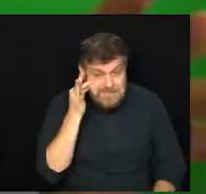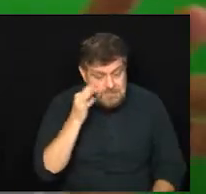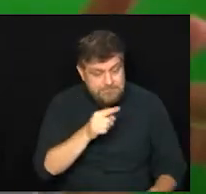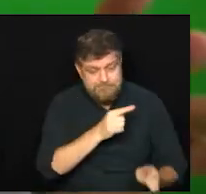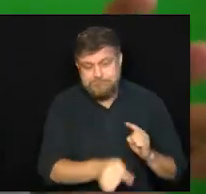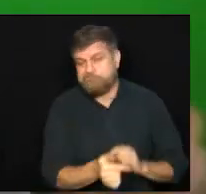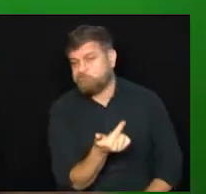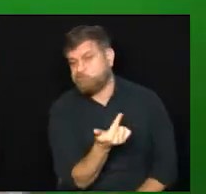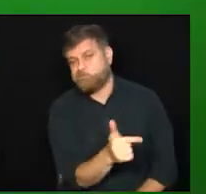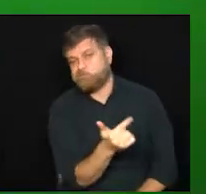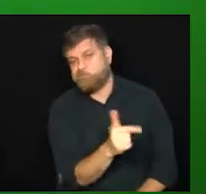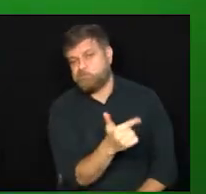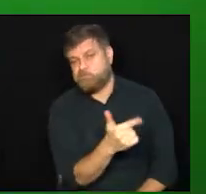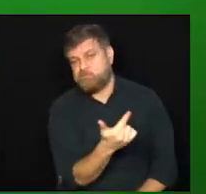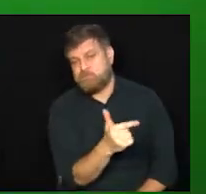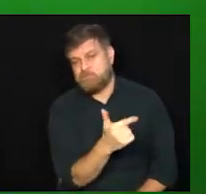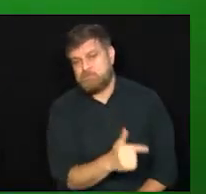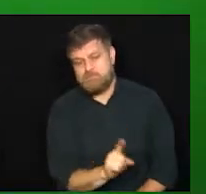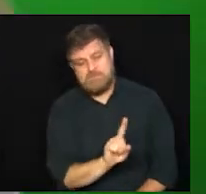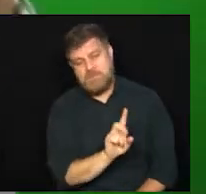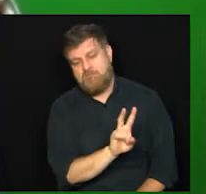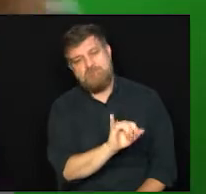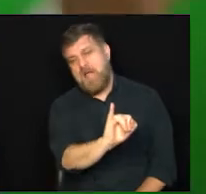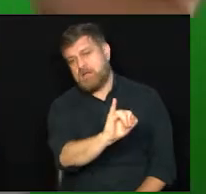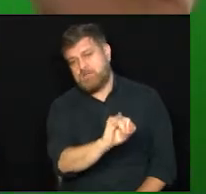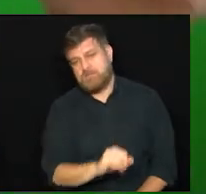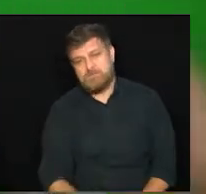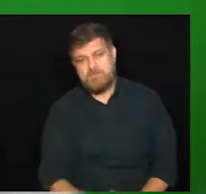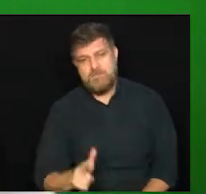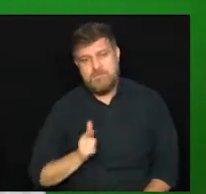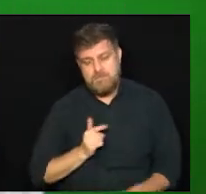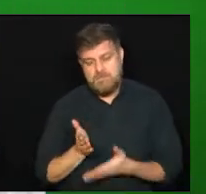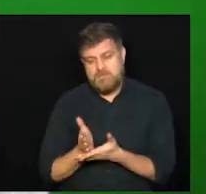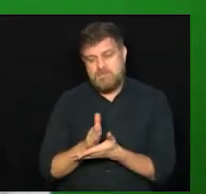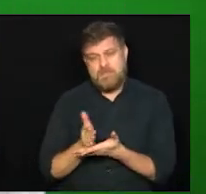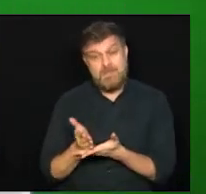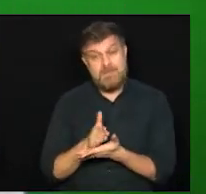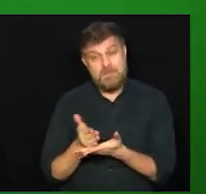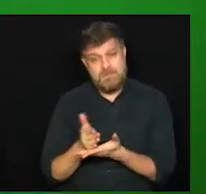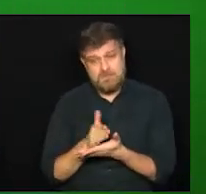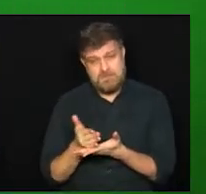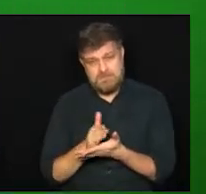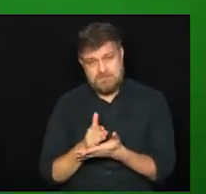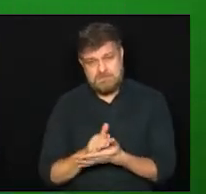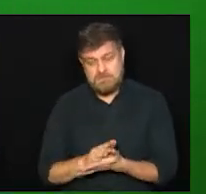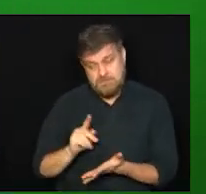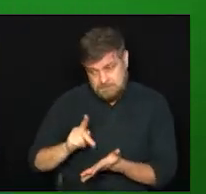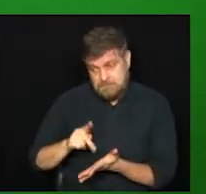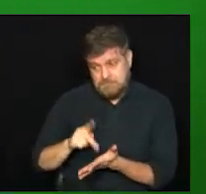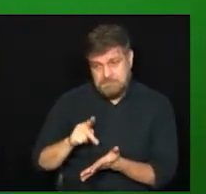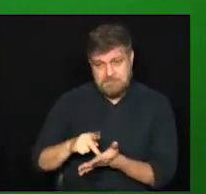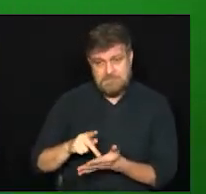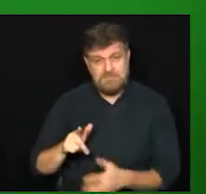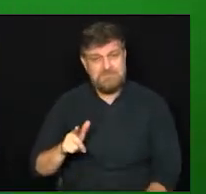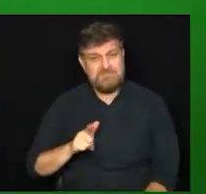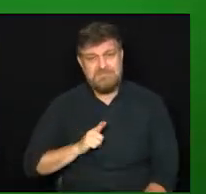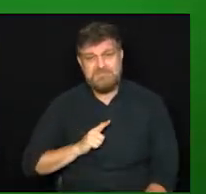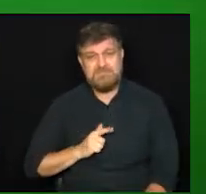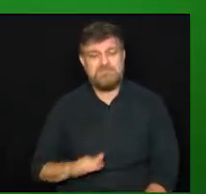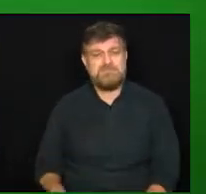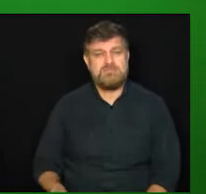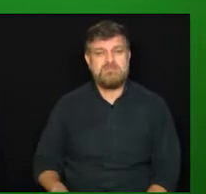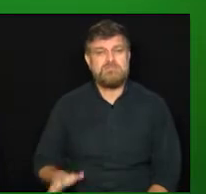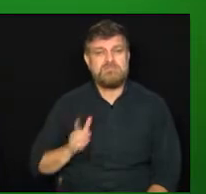vai, né? Essa questão do híbrido é uma realidade. Não vamos mais trazer